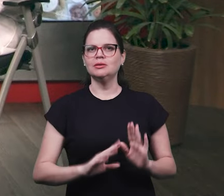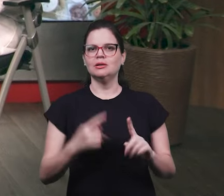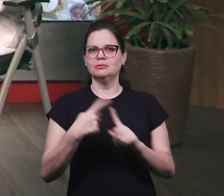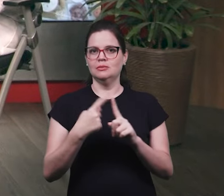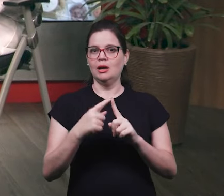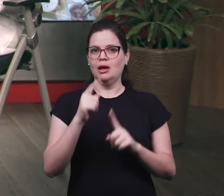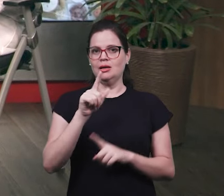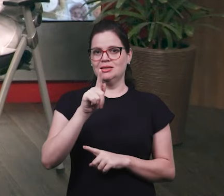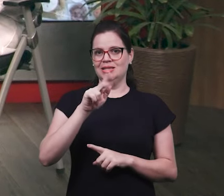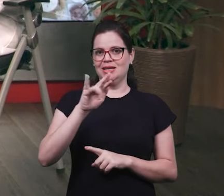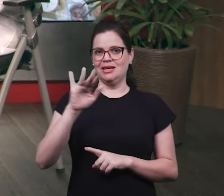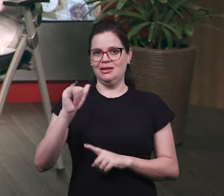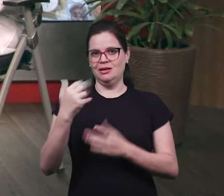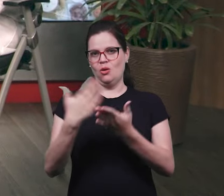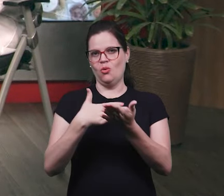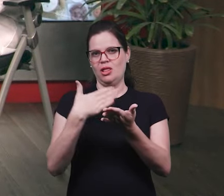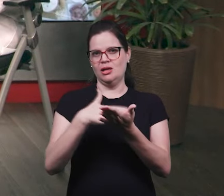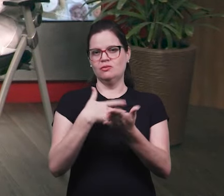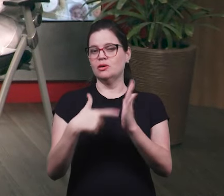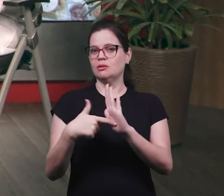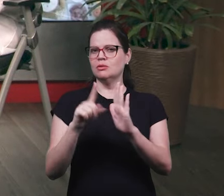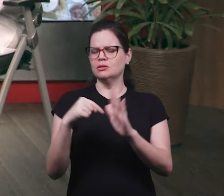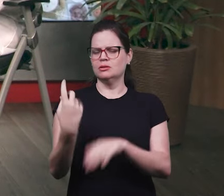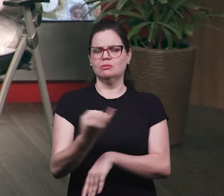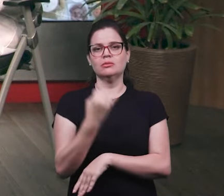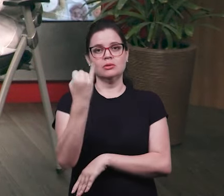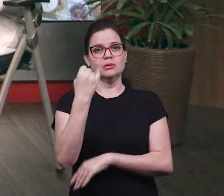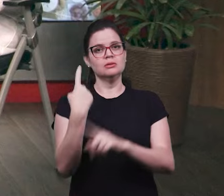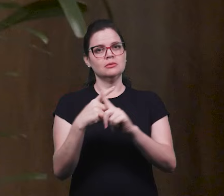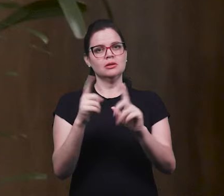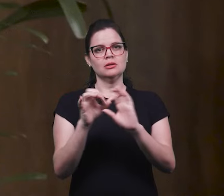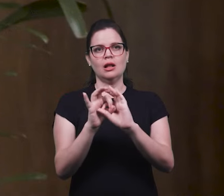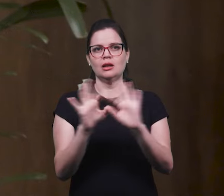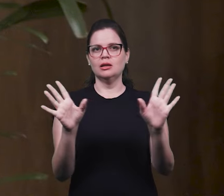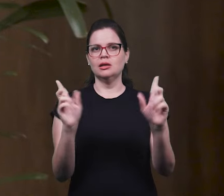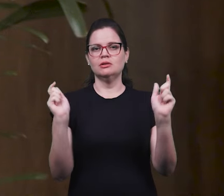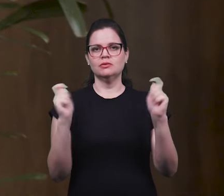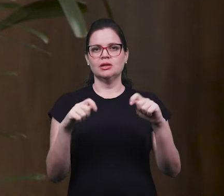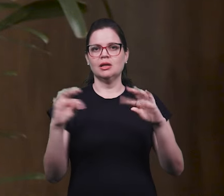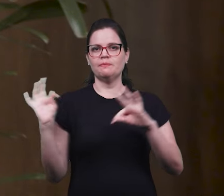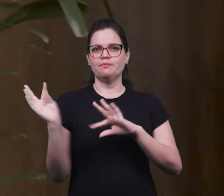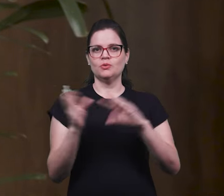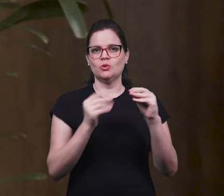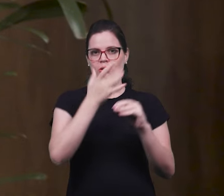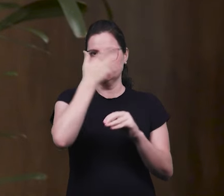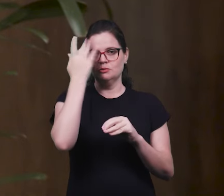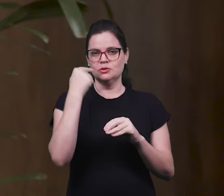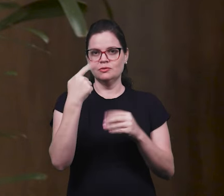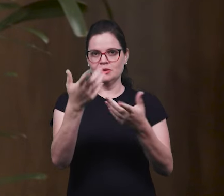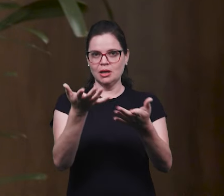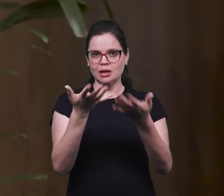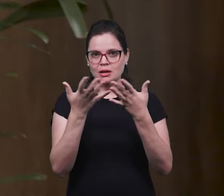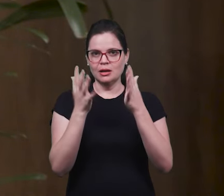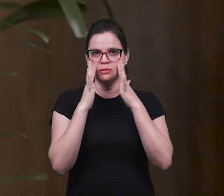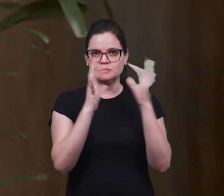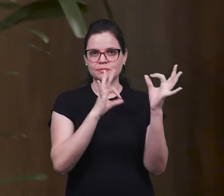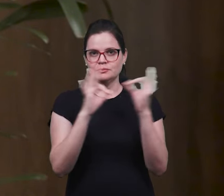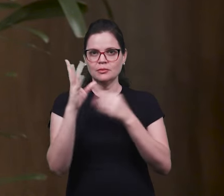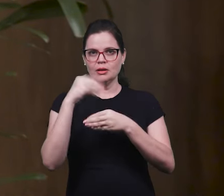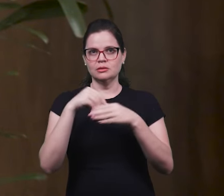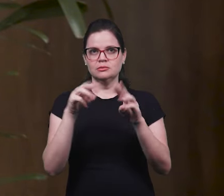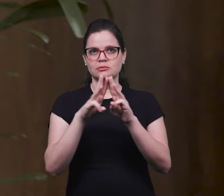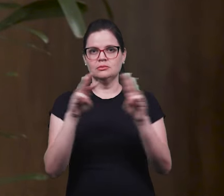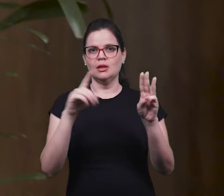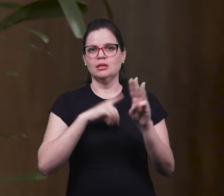guia é super importante né e assim tá disponível para todo mundo quem quiser olhar na internet